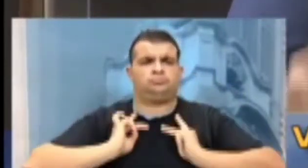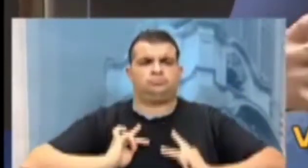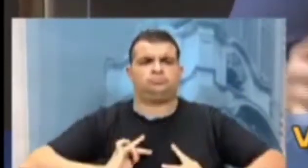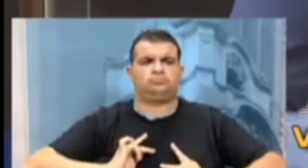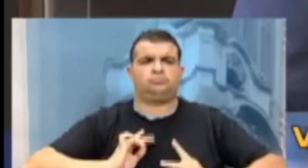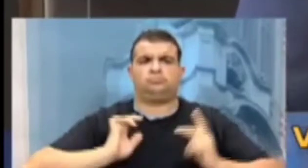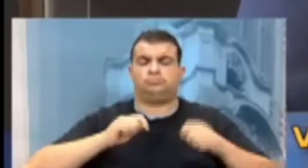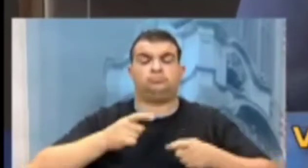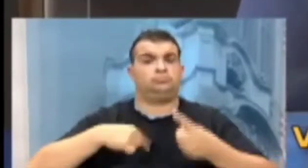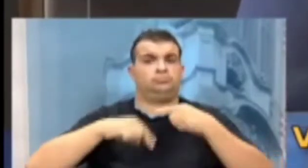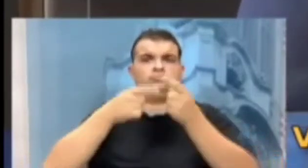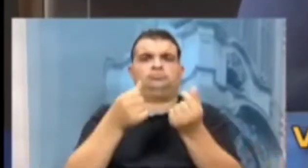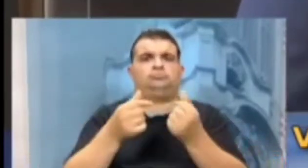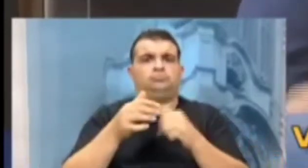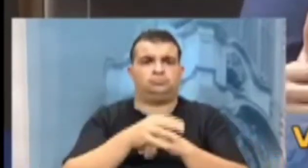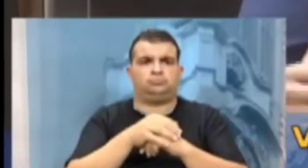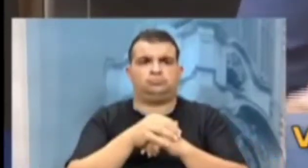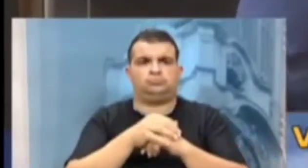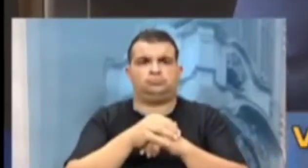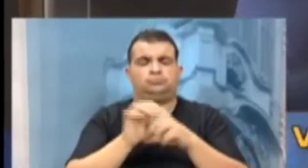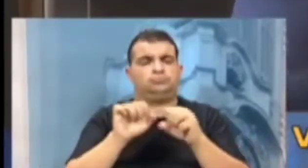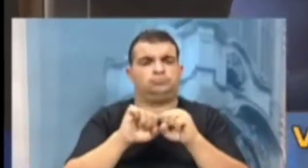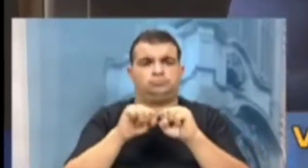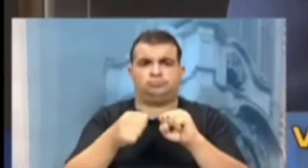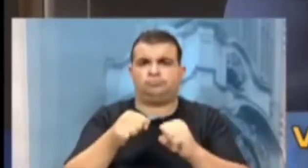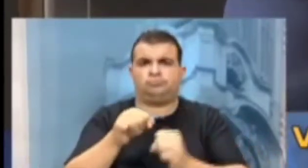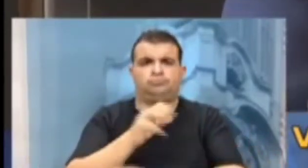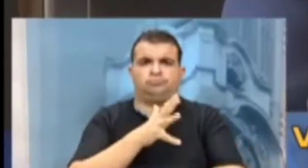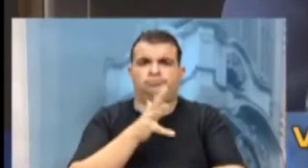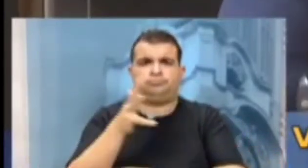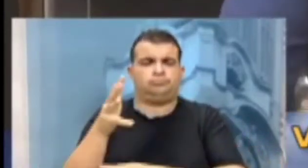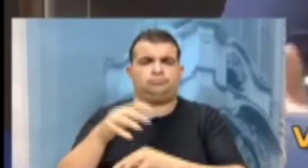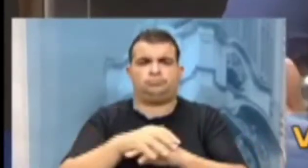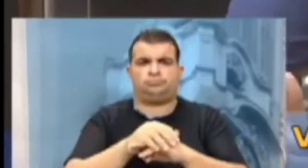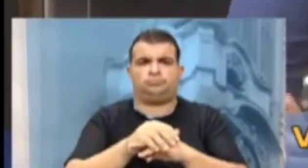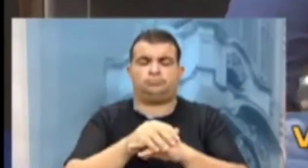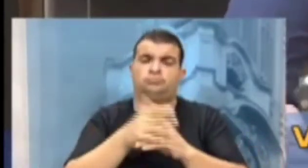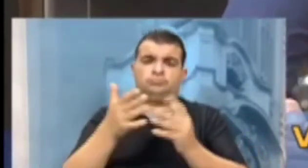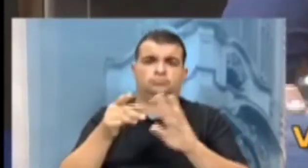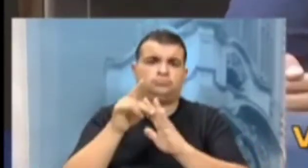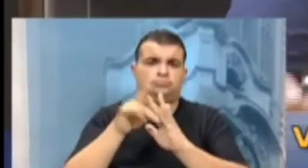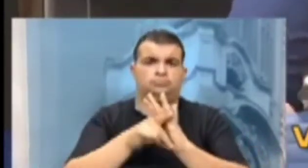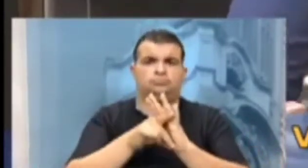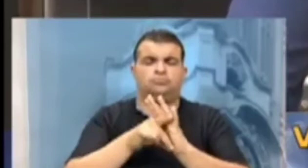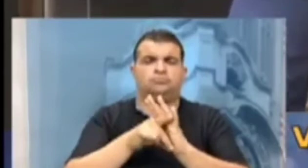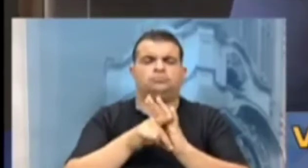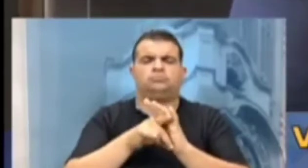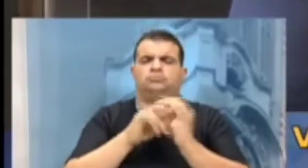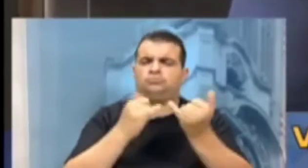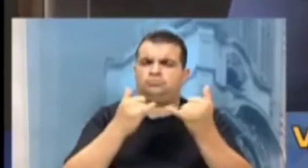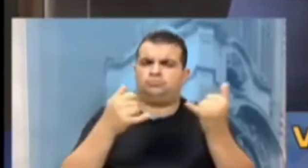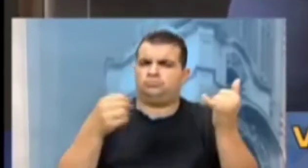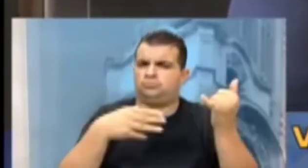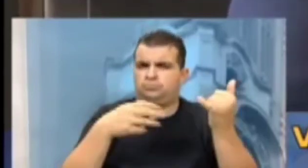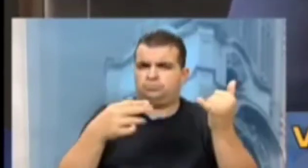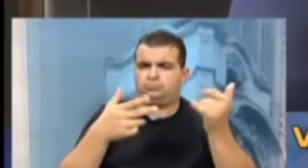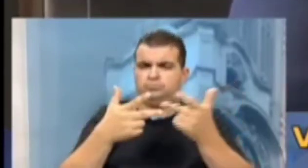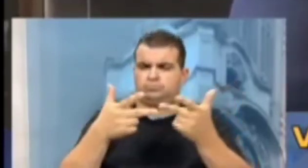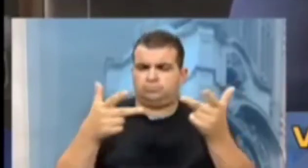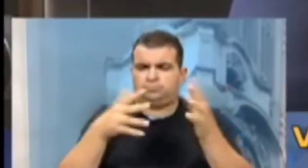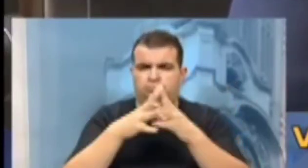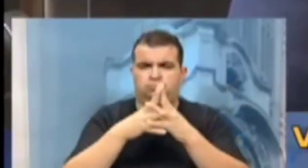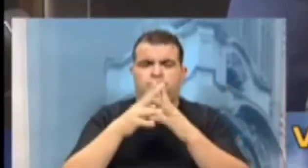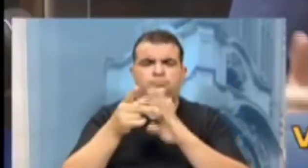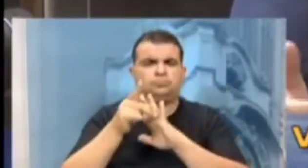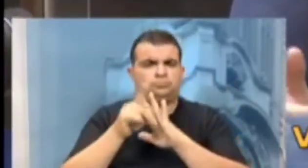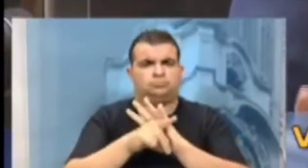conseguem lucrar destruindo nosso meio ambiente então a pauta das energias renováveis a